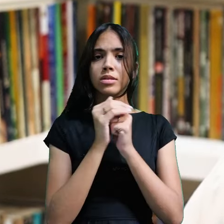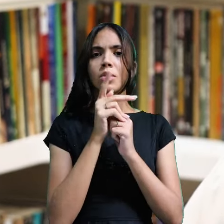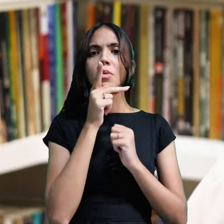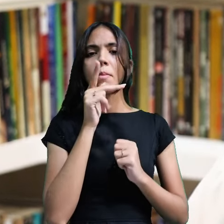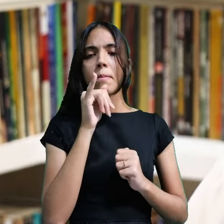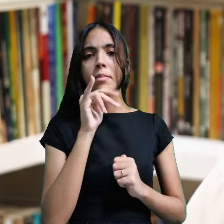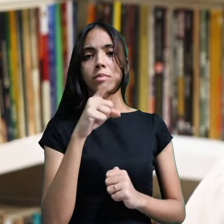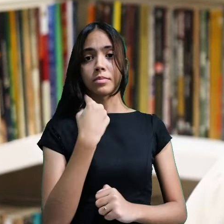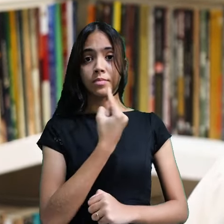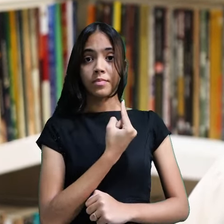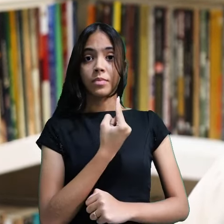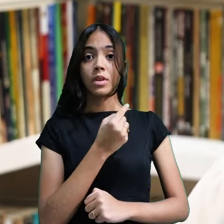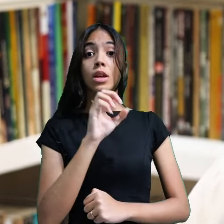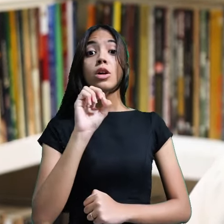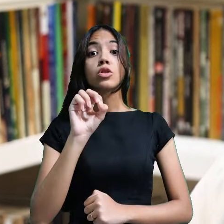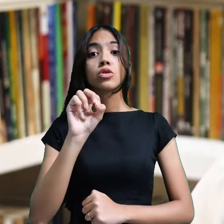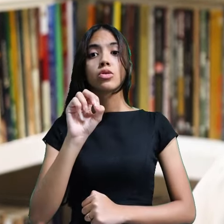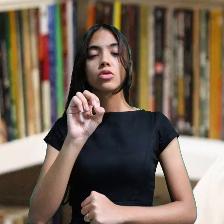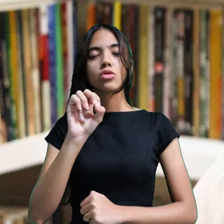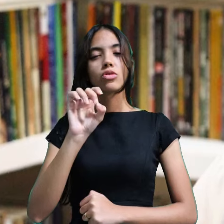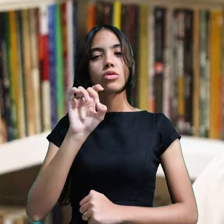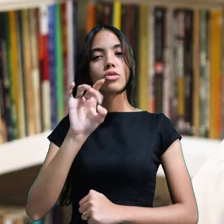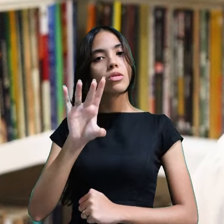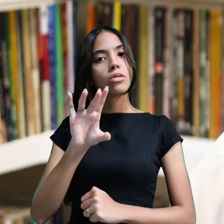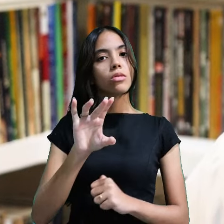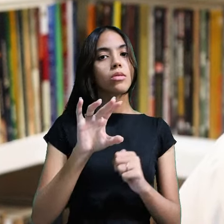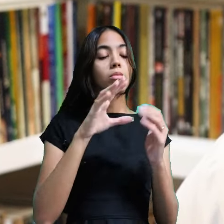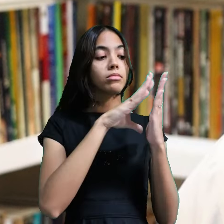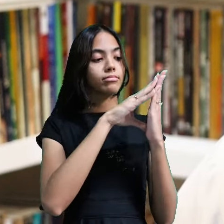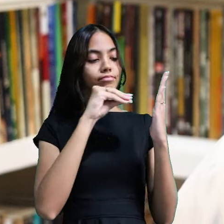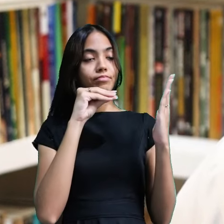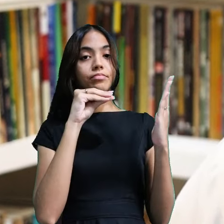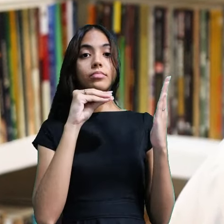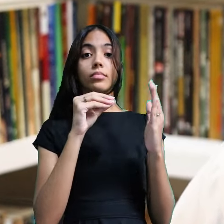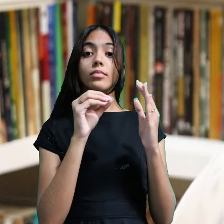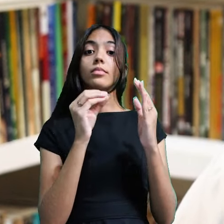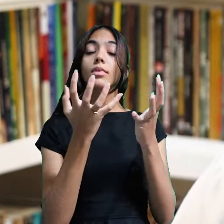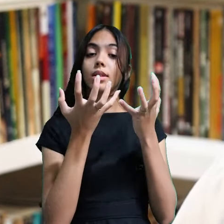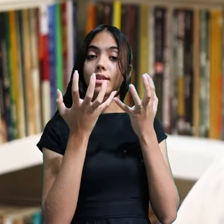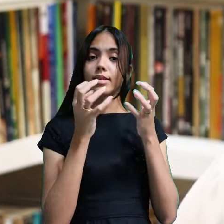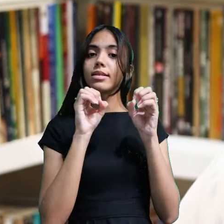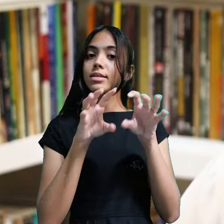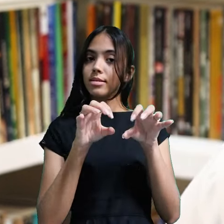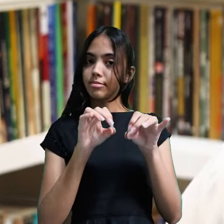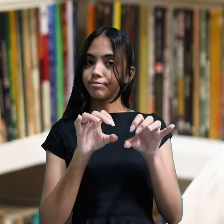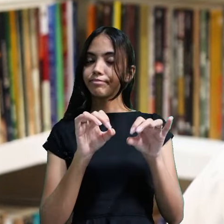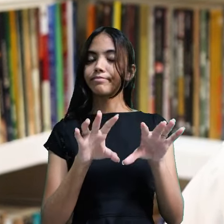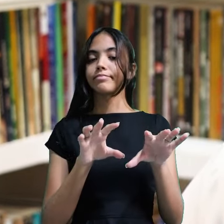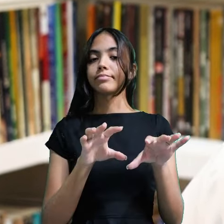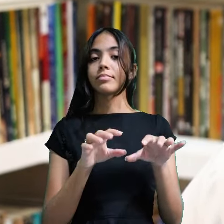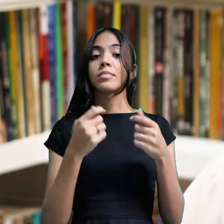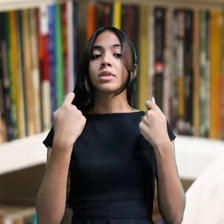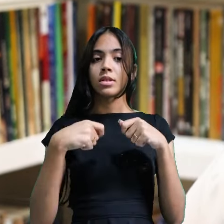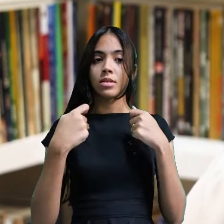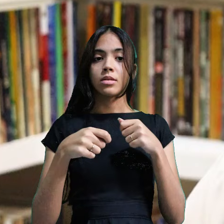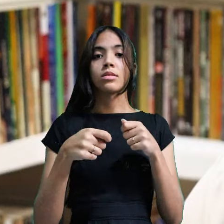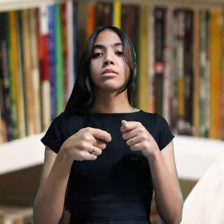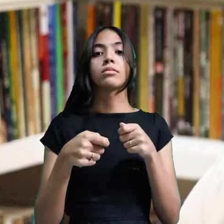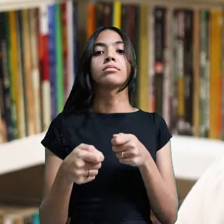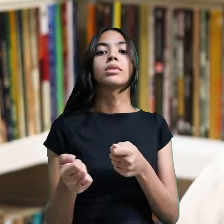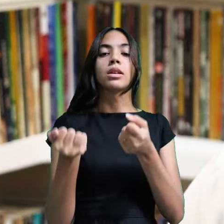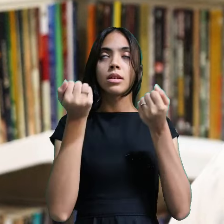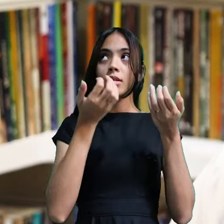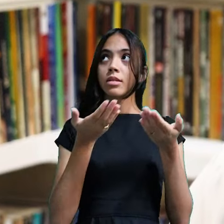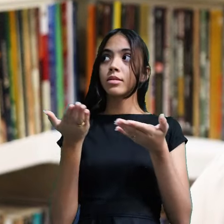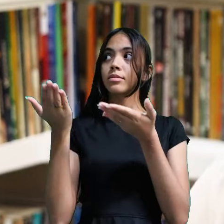um direcionamento dado por Jesus. Ele queria ensinar que devemos dirigir nossas orações ao